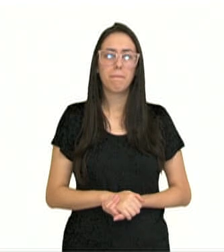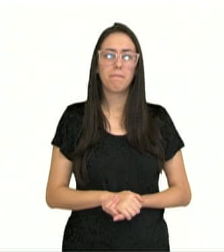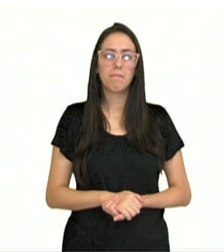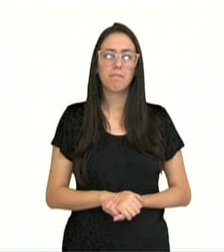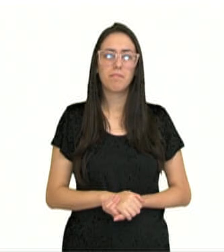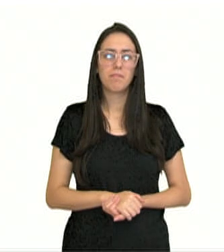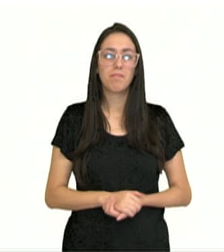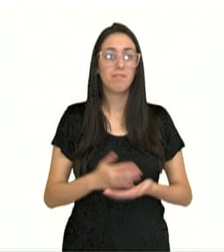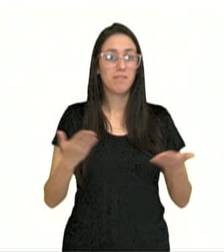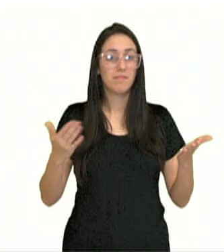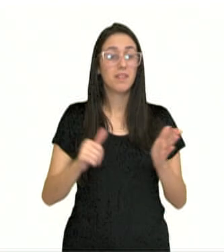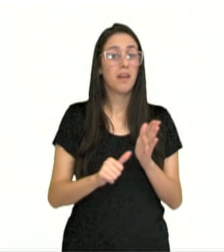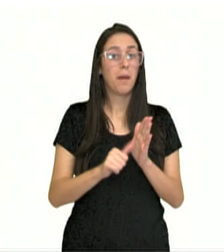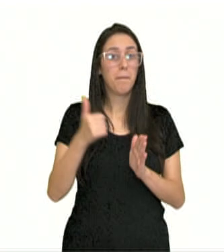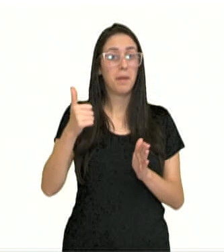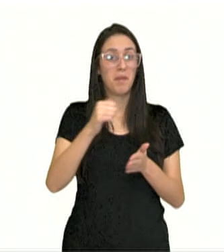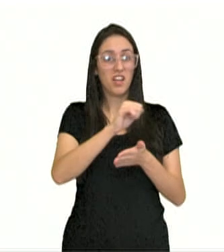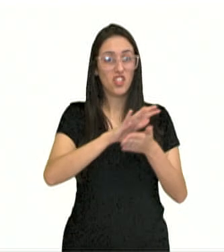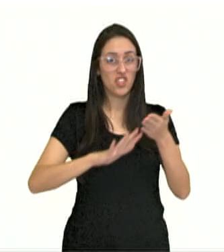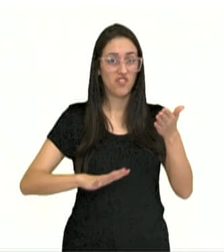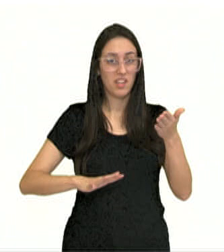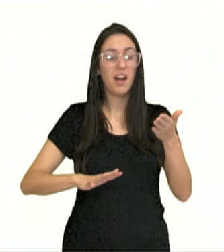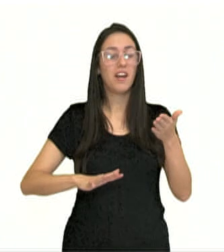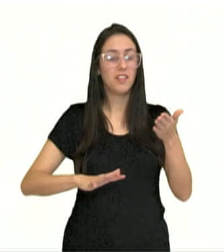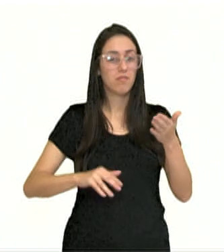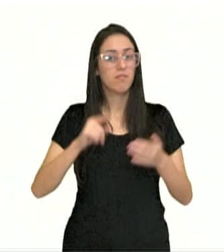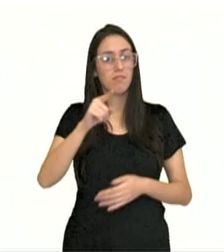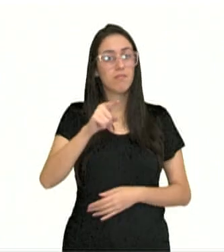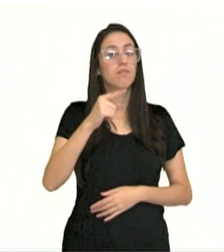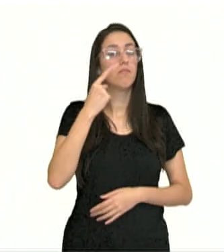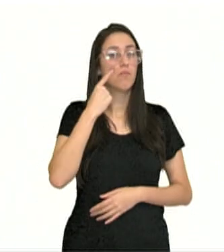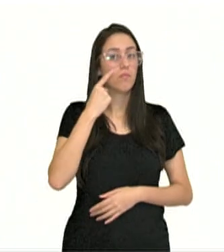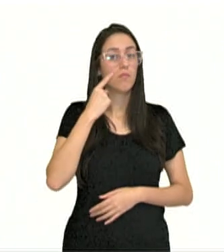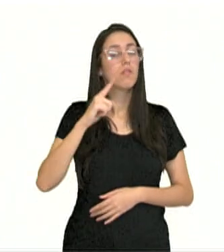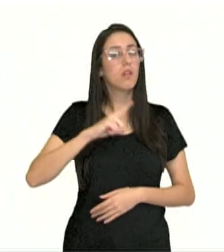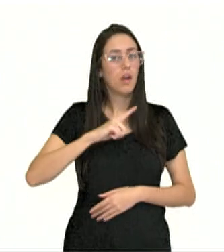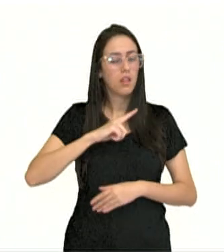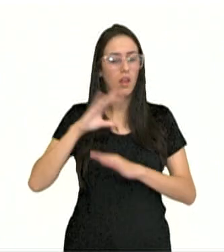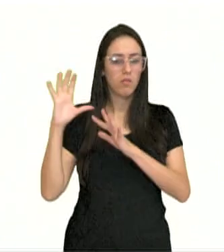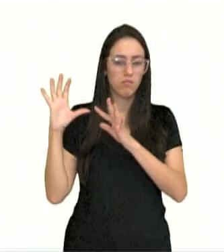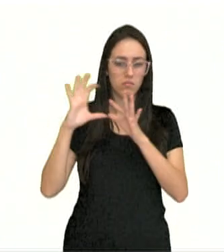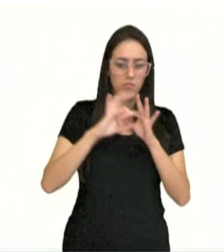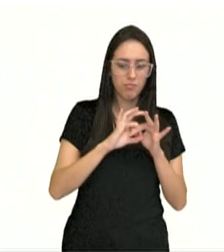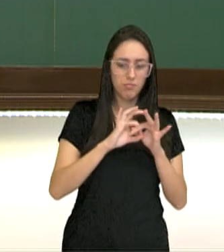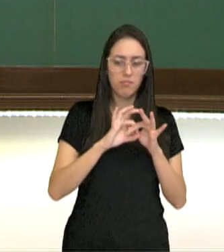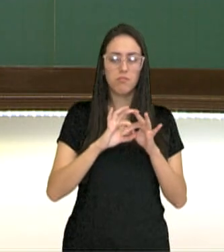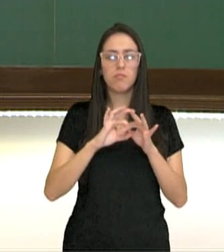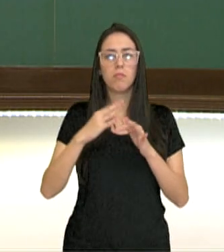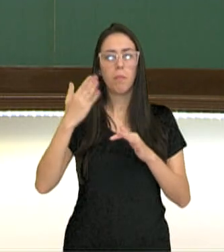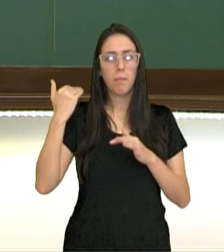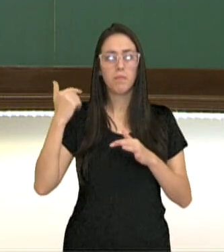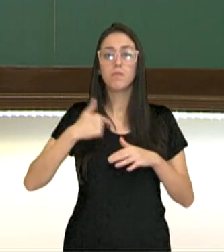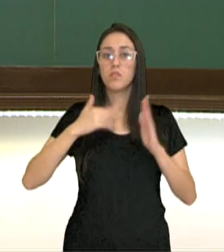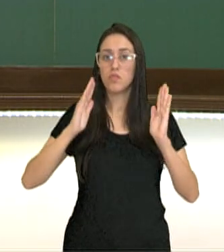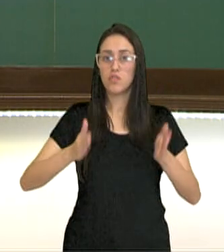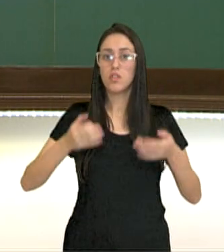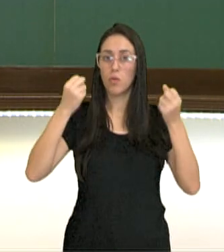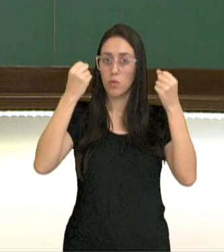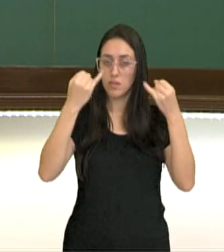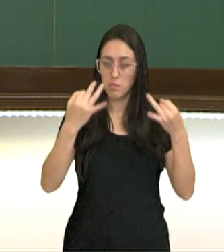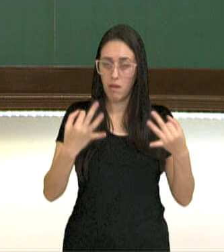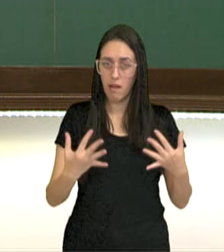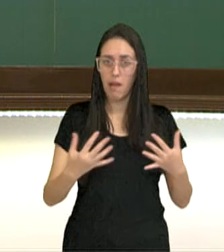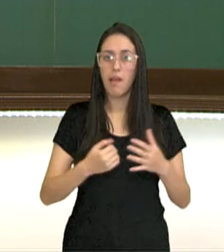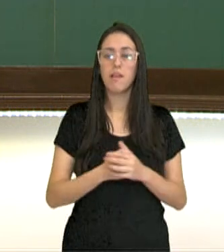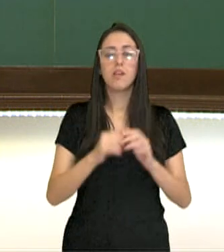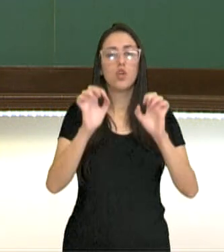Então, nós vamos para a nossa primeira atividade. Então, tem a ver essa atividade com aquilo que nós já conversamos. A estrutura